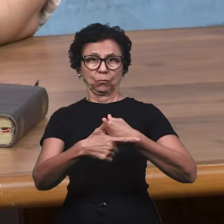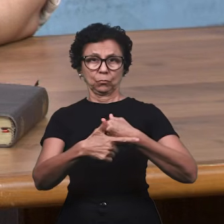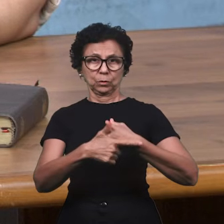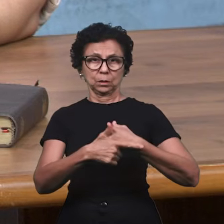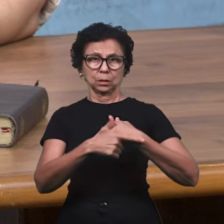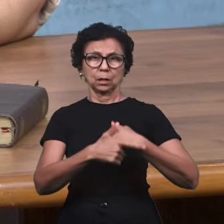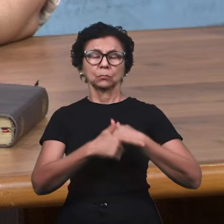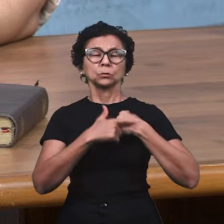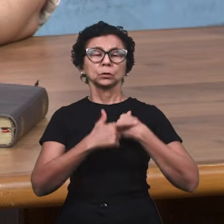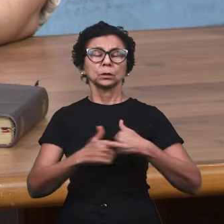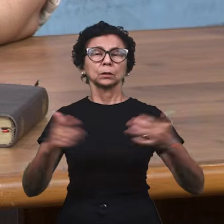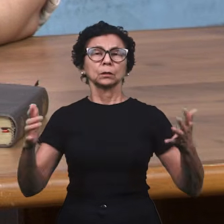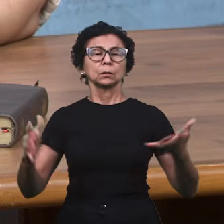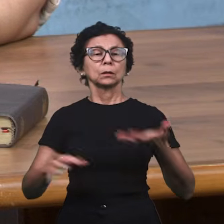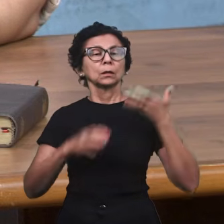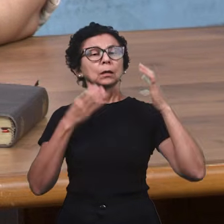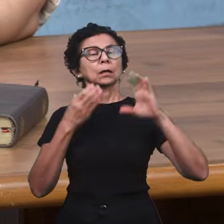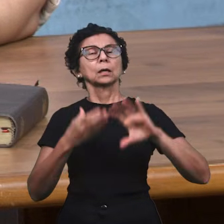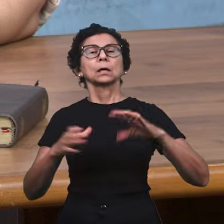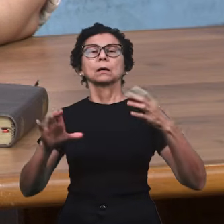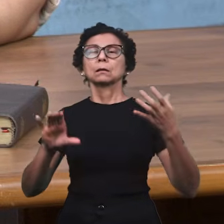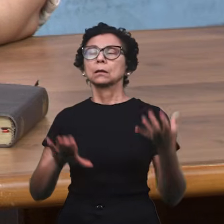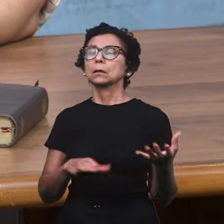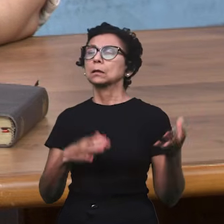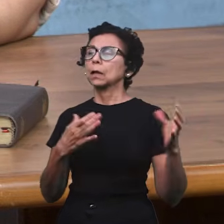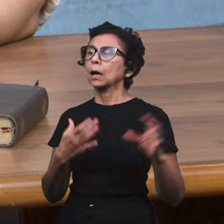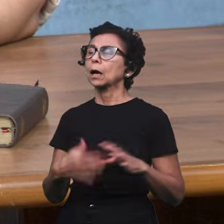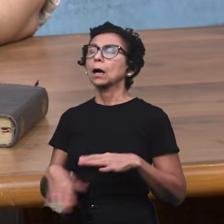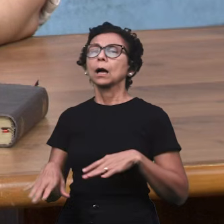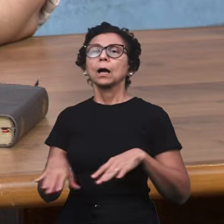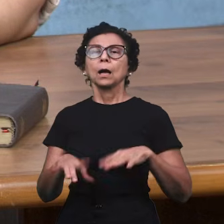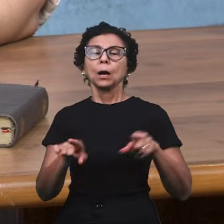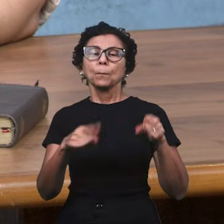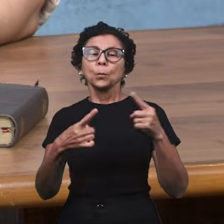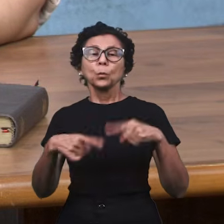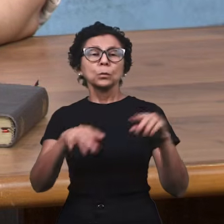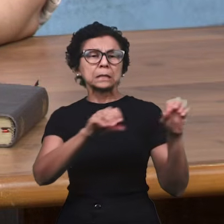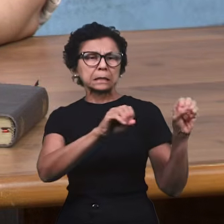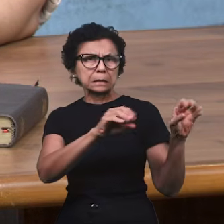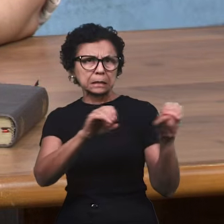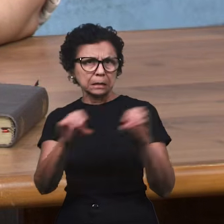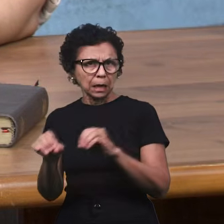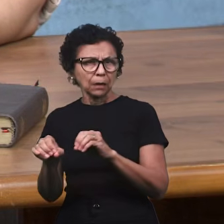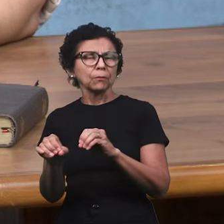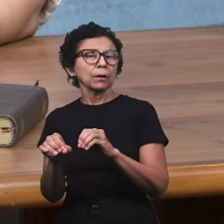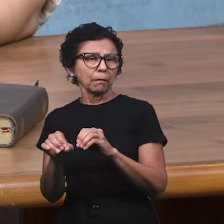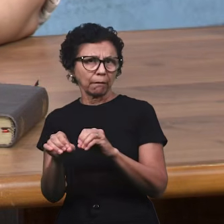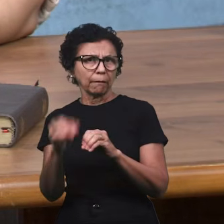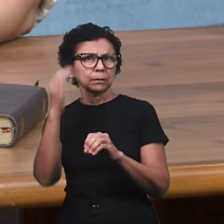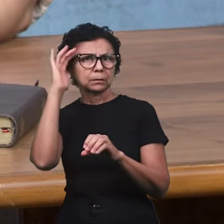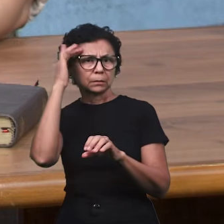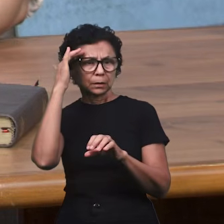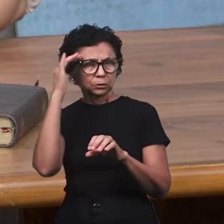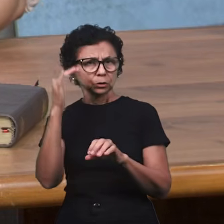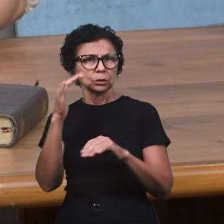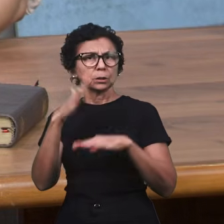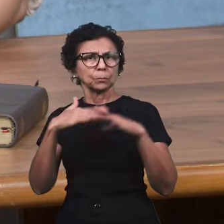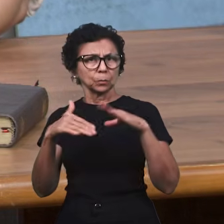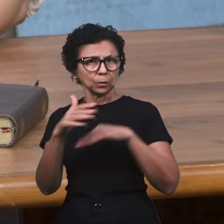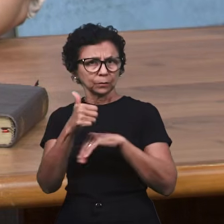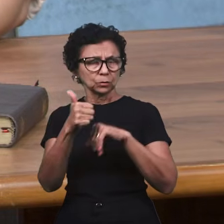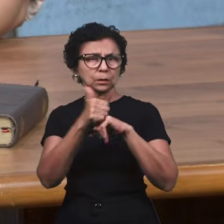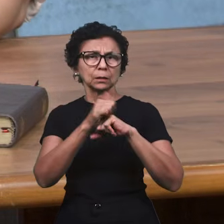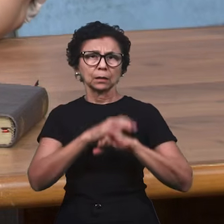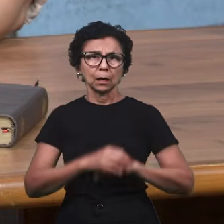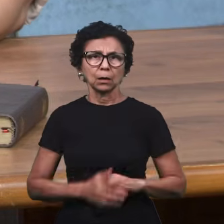o canto. Ensinava-os a entoá-lo, porque era entendido. E Berequias e